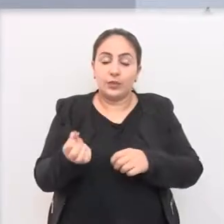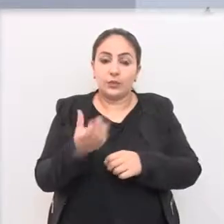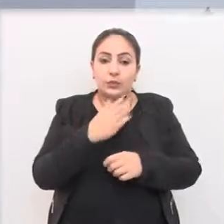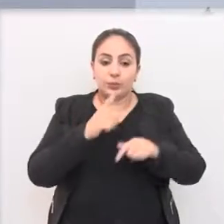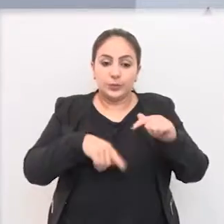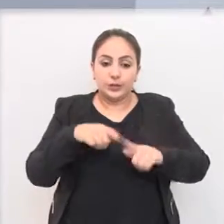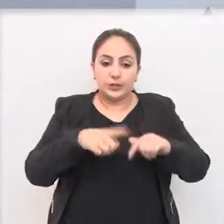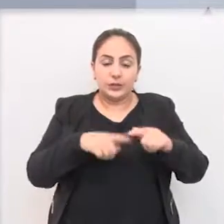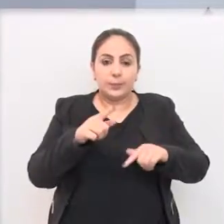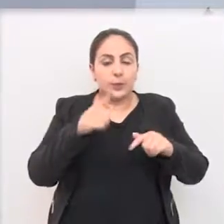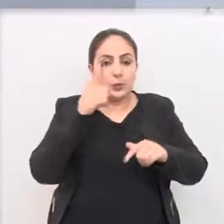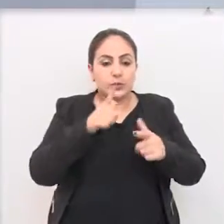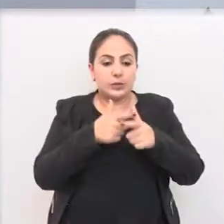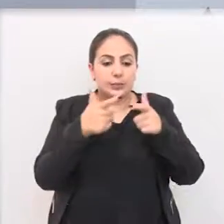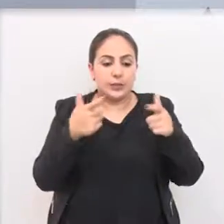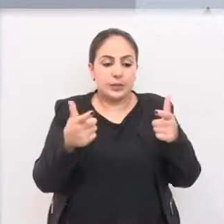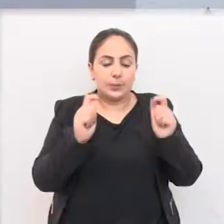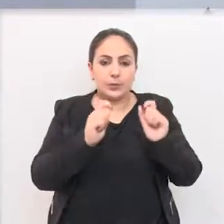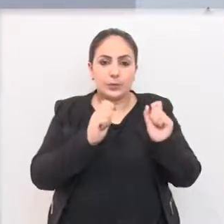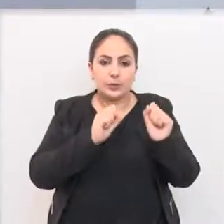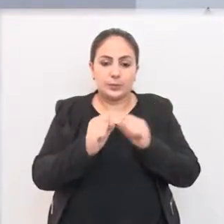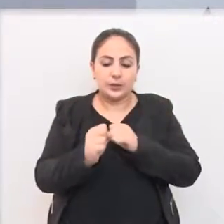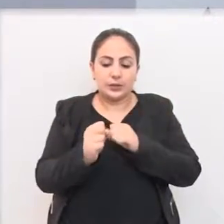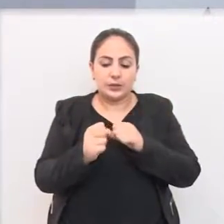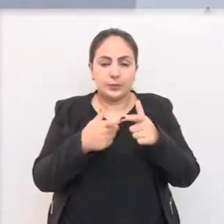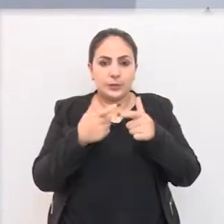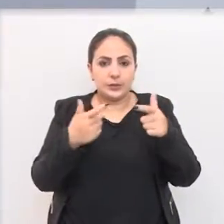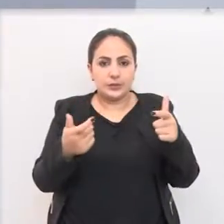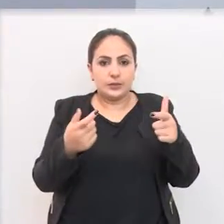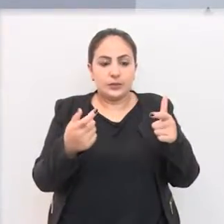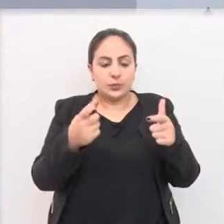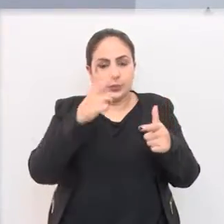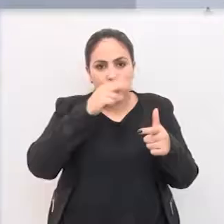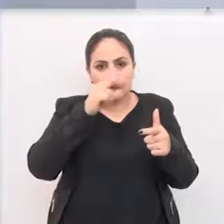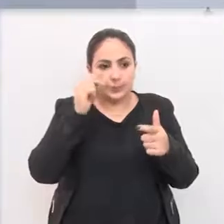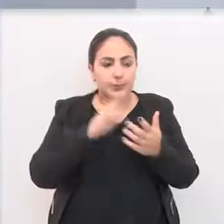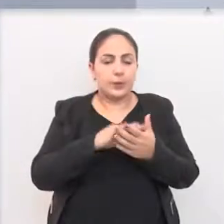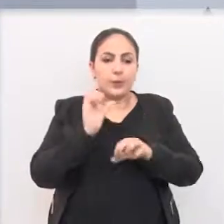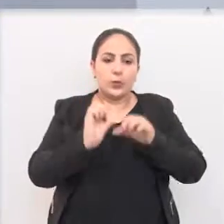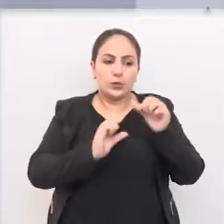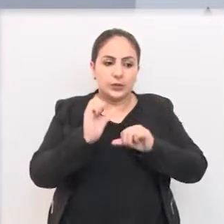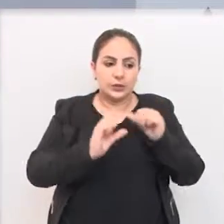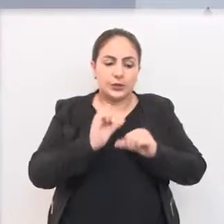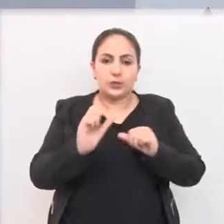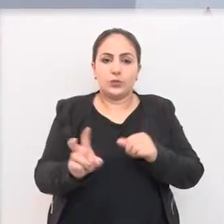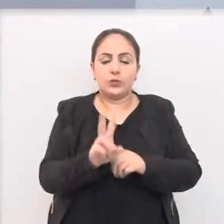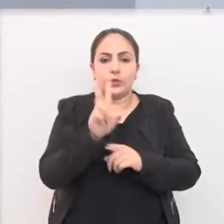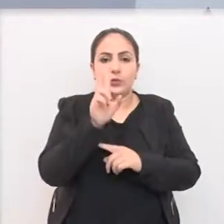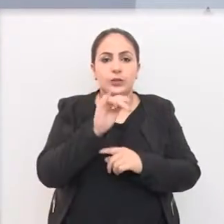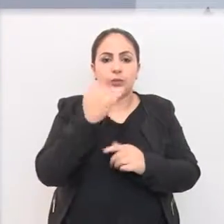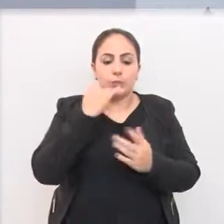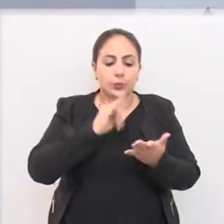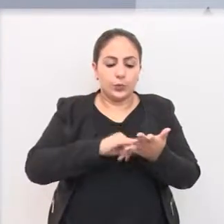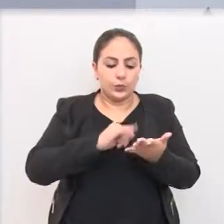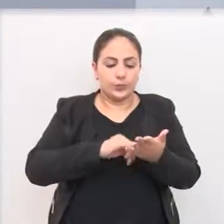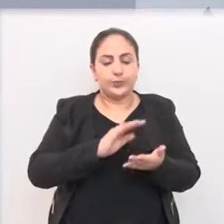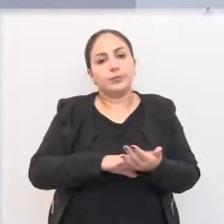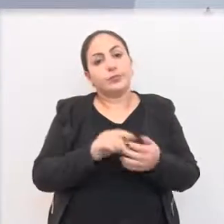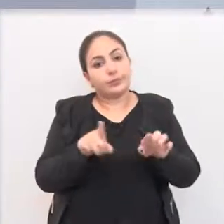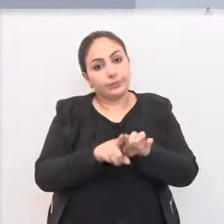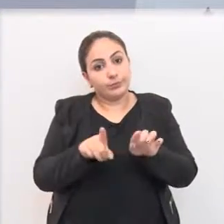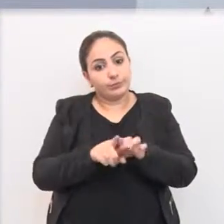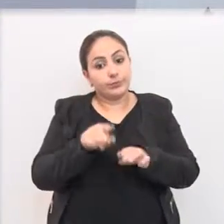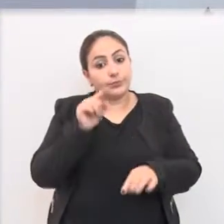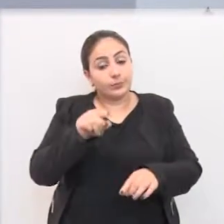buscar novas ferramentas para ampliar a possibilidade de arrecadação dos municípios, para atualizar a planta dos valores do IPTU,